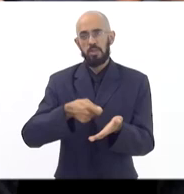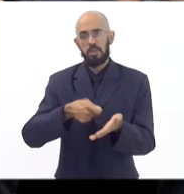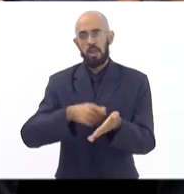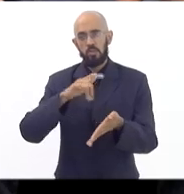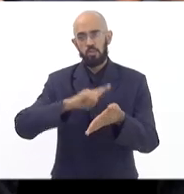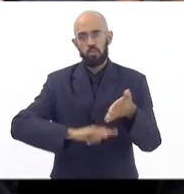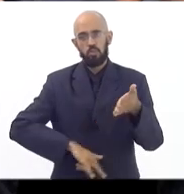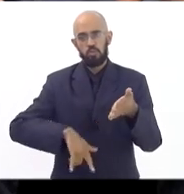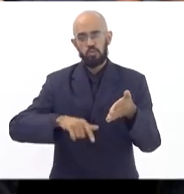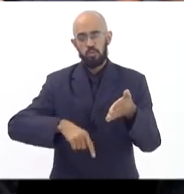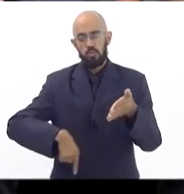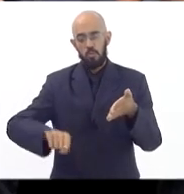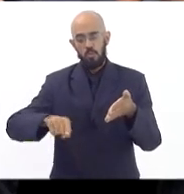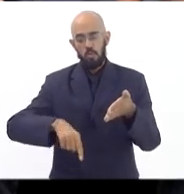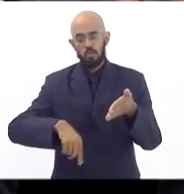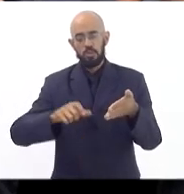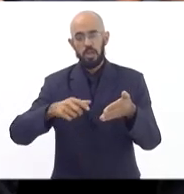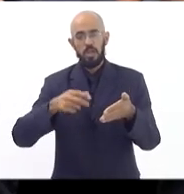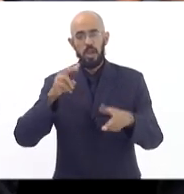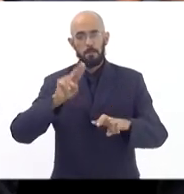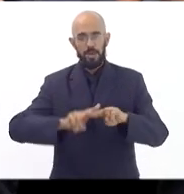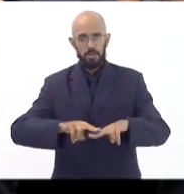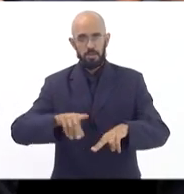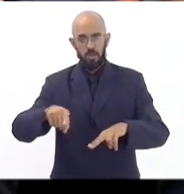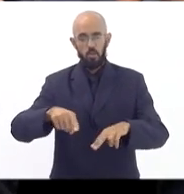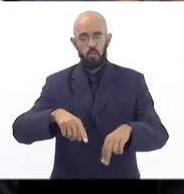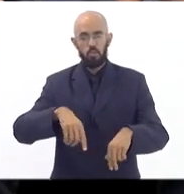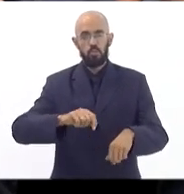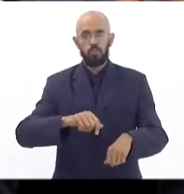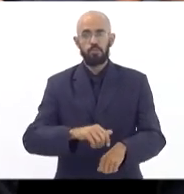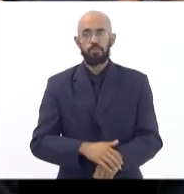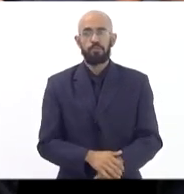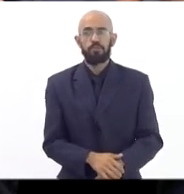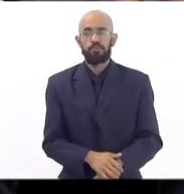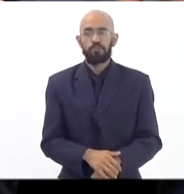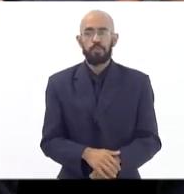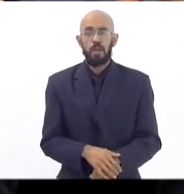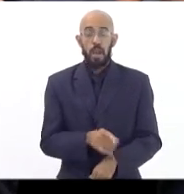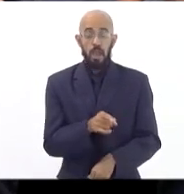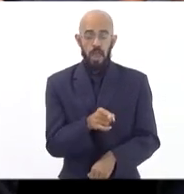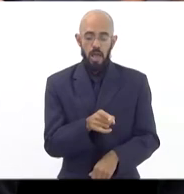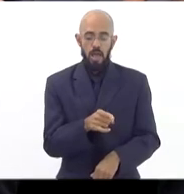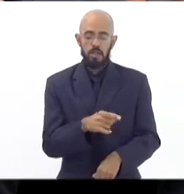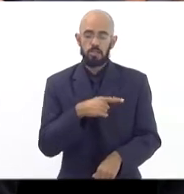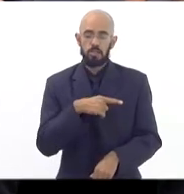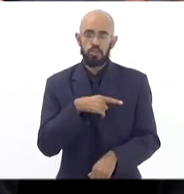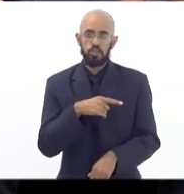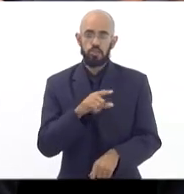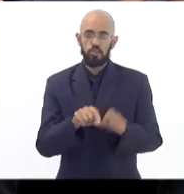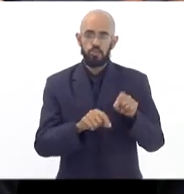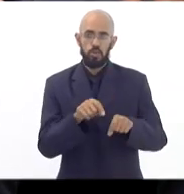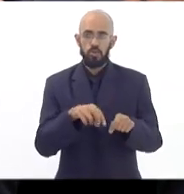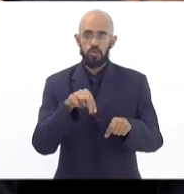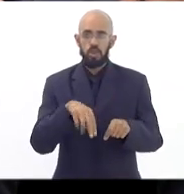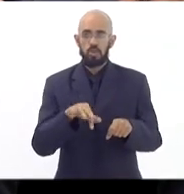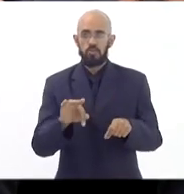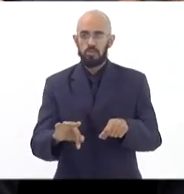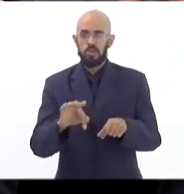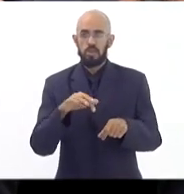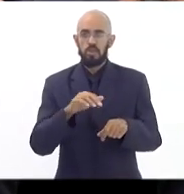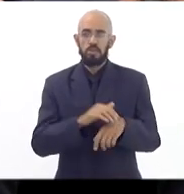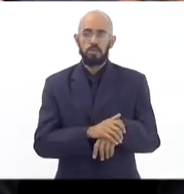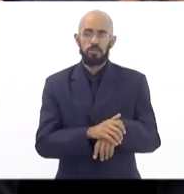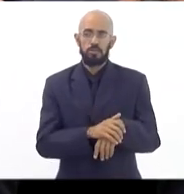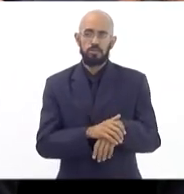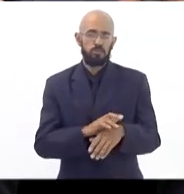nas cinco maiores recicladores do Estado do Rio de Janeiro e elaa a gente aprendeu notas fiscais